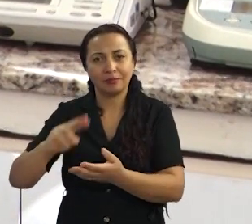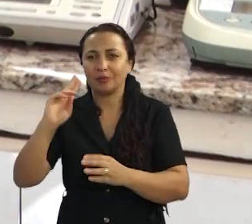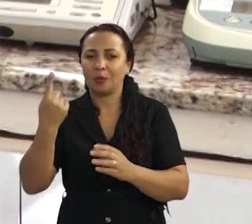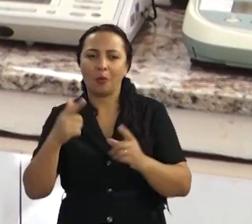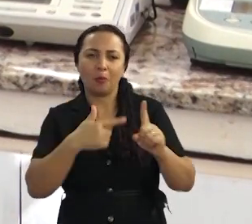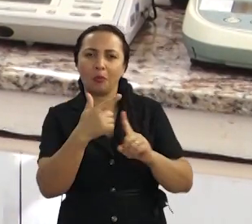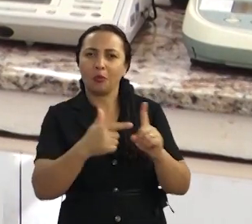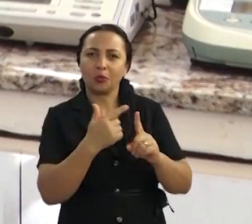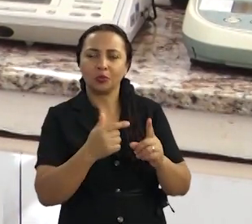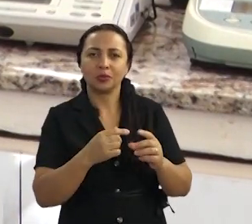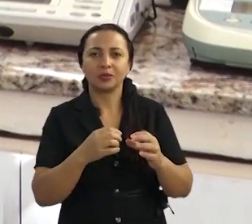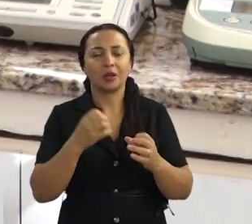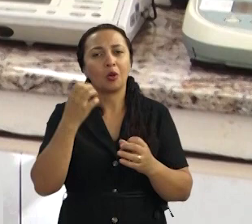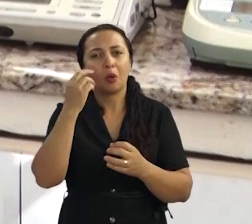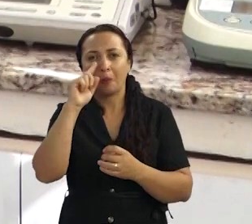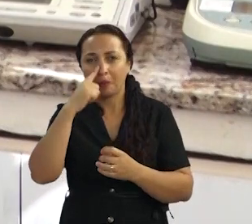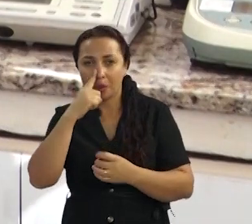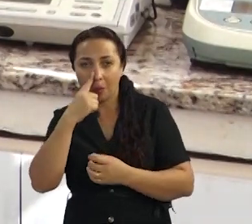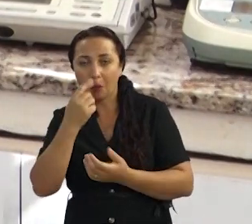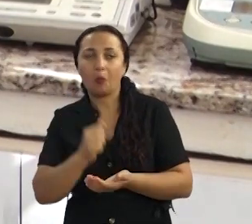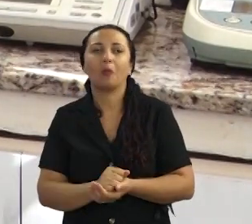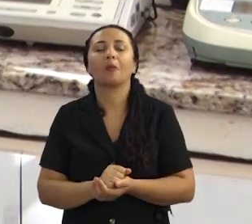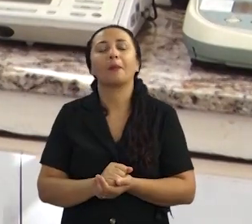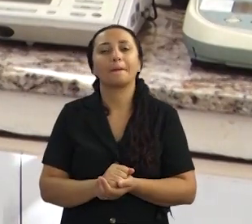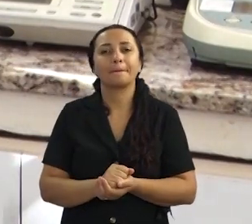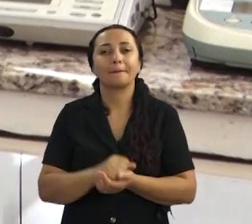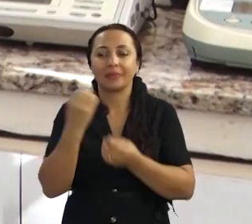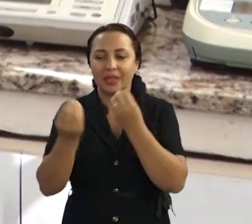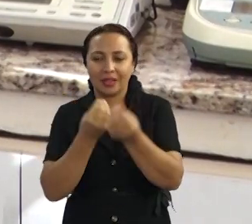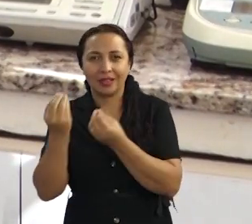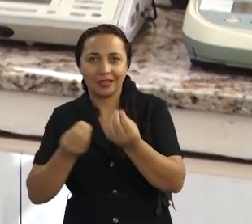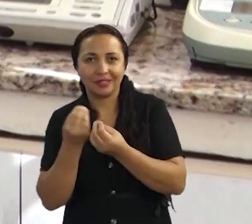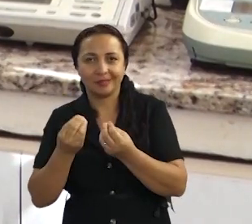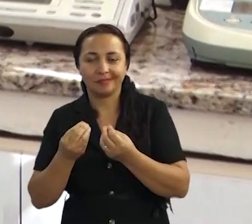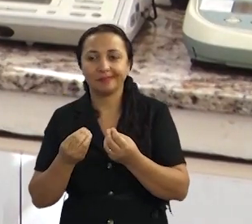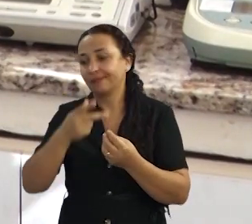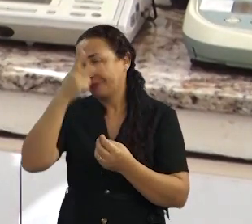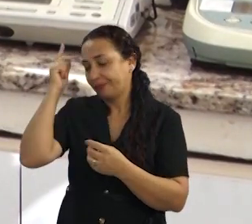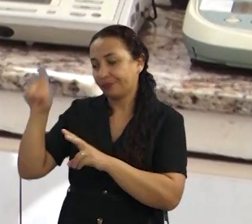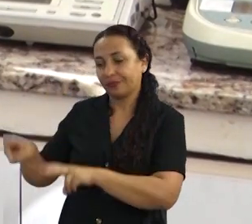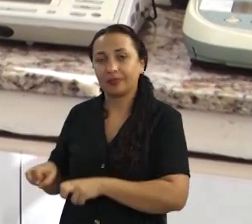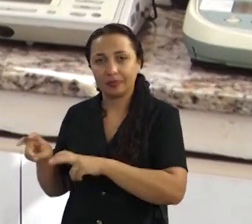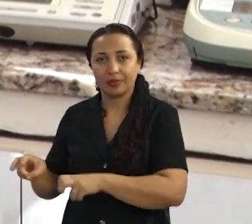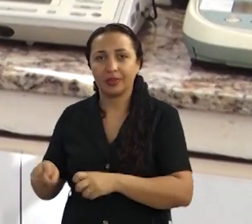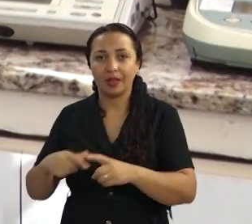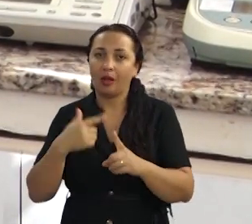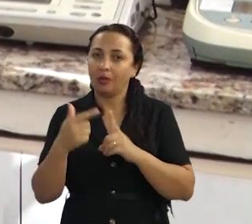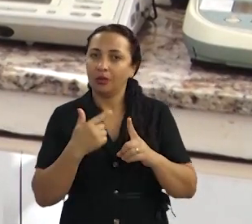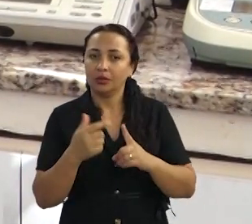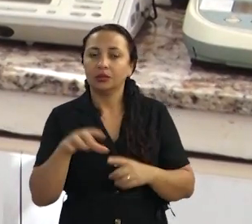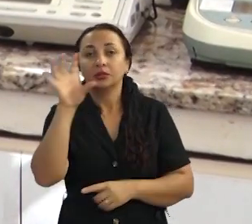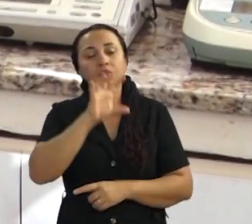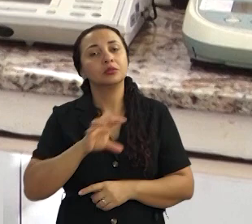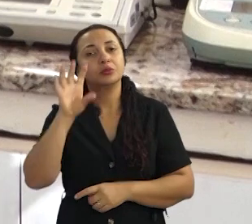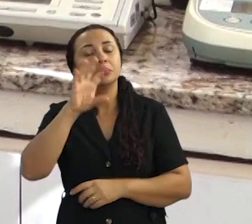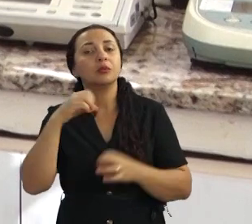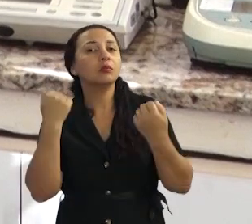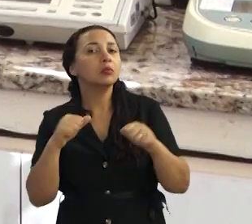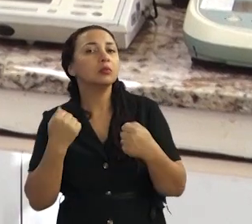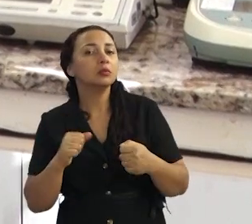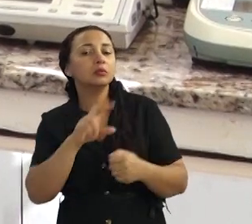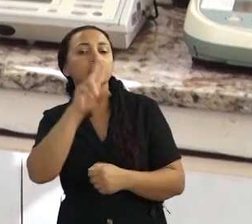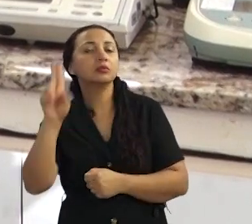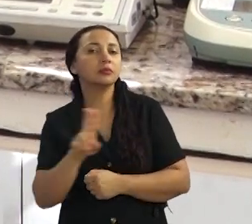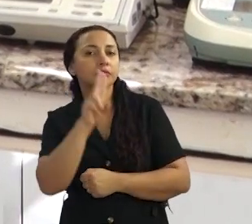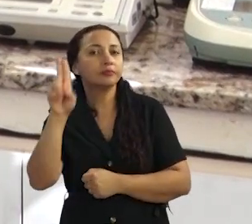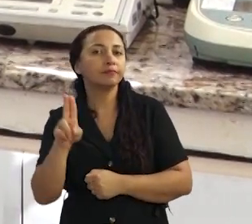para a produção de biscoitos. Então, como que esses produtores da região